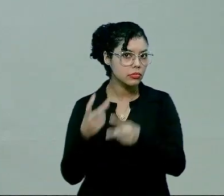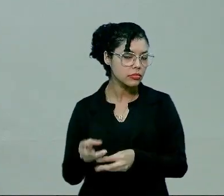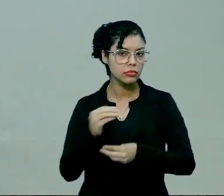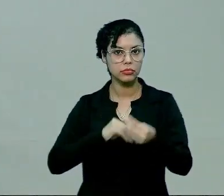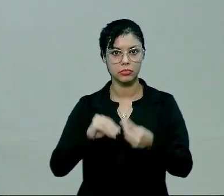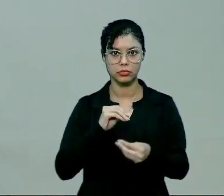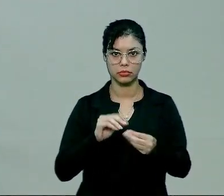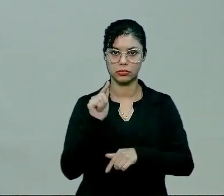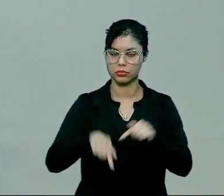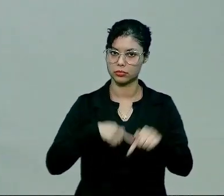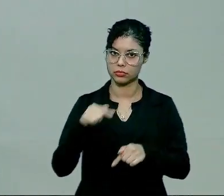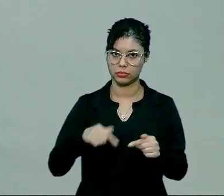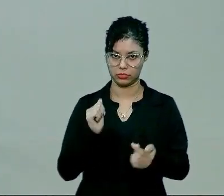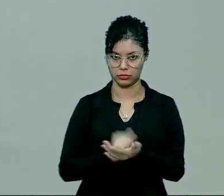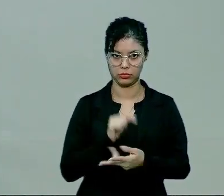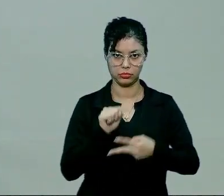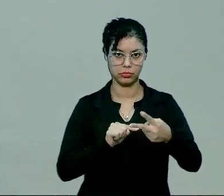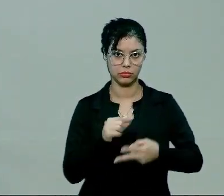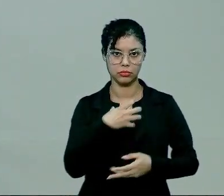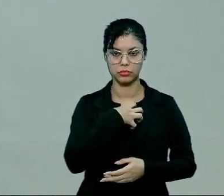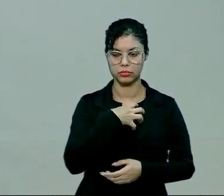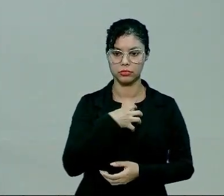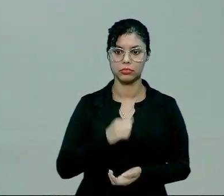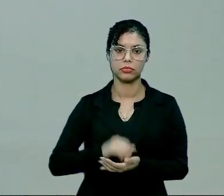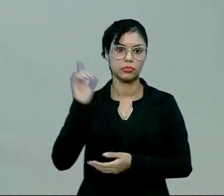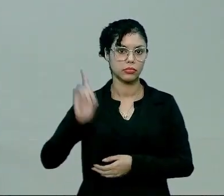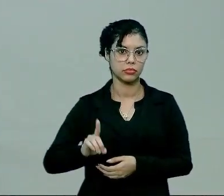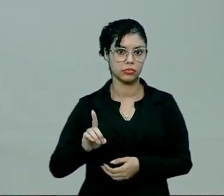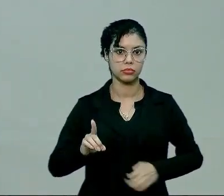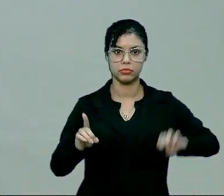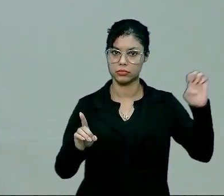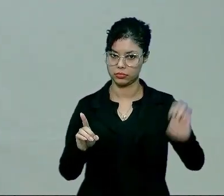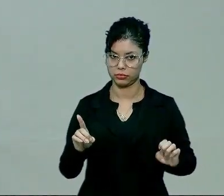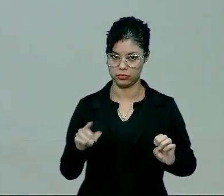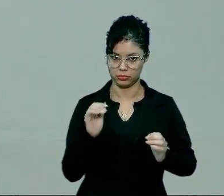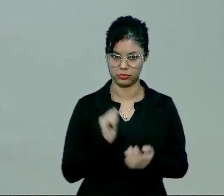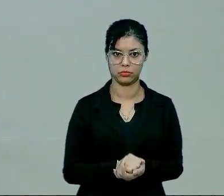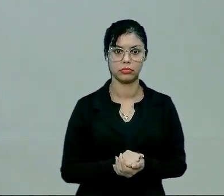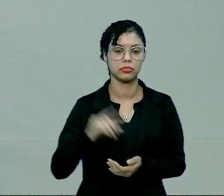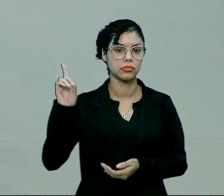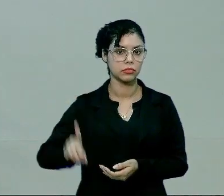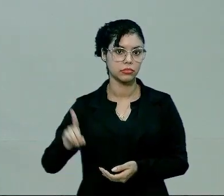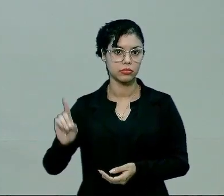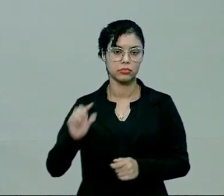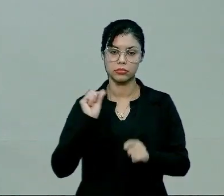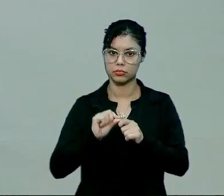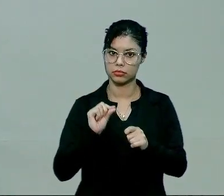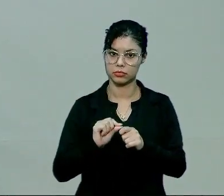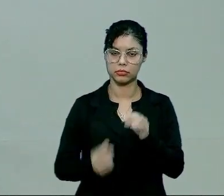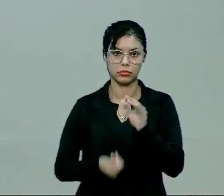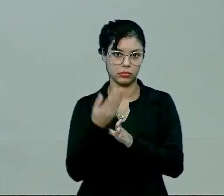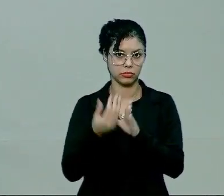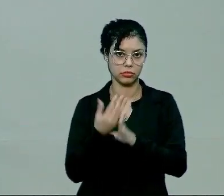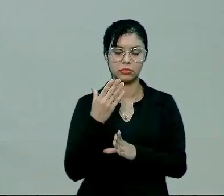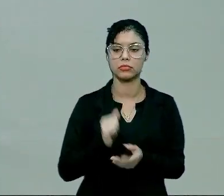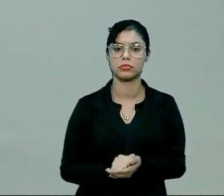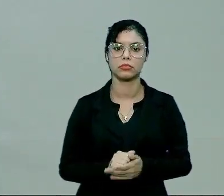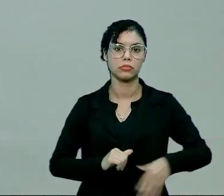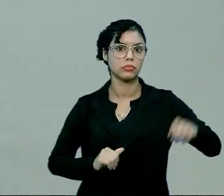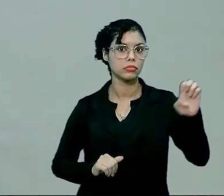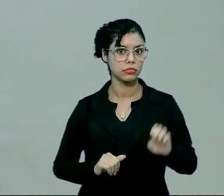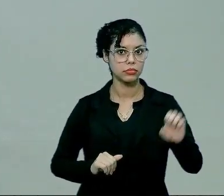reações químicas elas caminham em 2 sentidos, direita e esquerda. Direita para a formação de produto